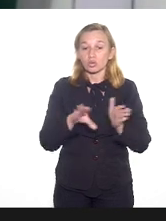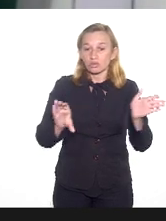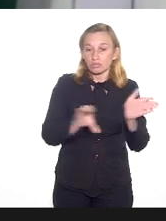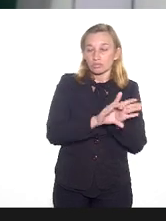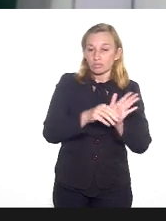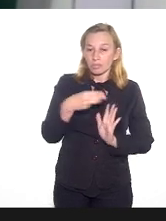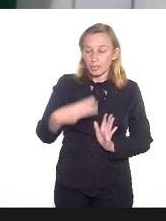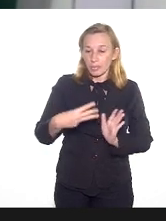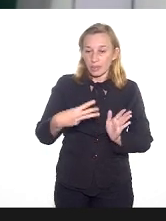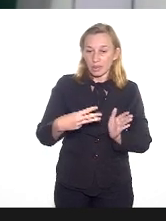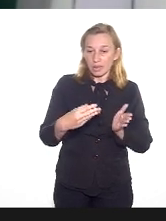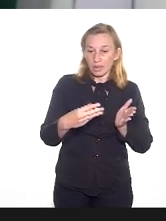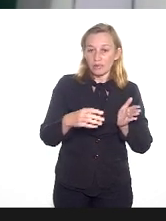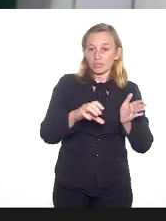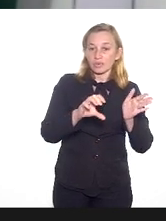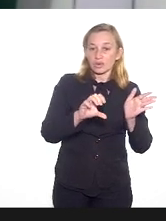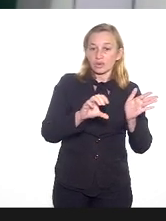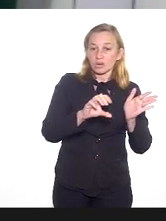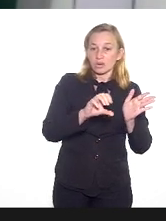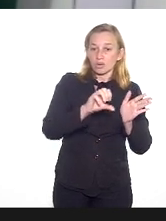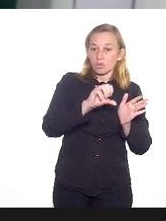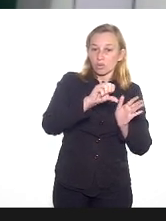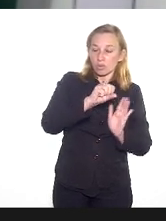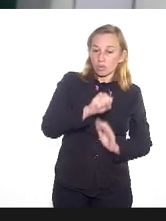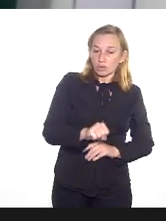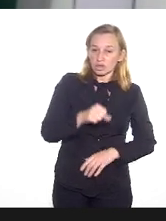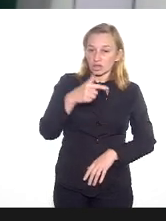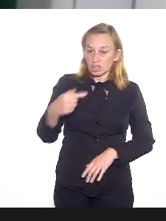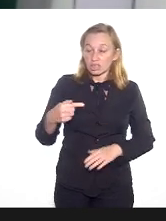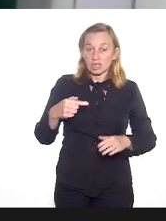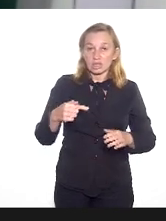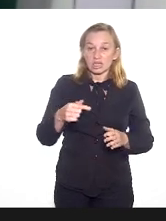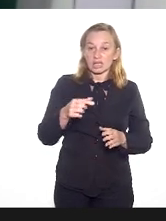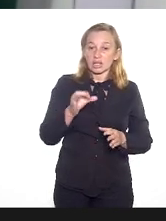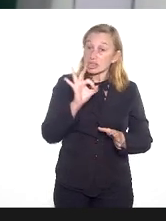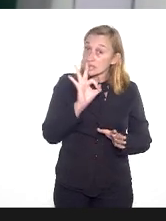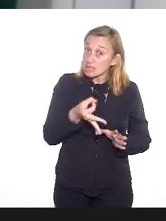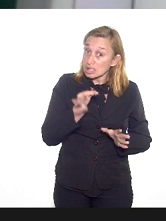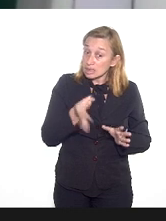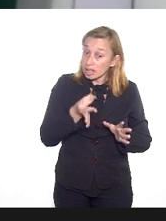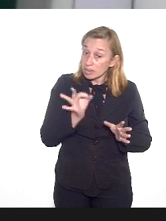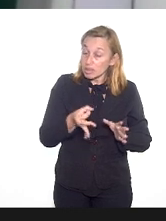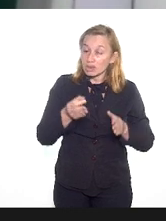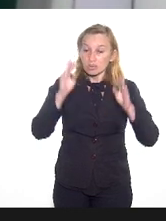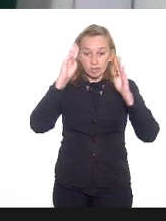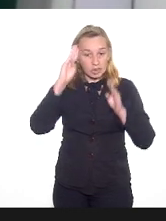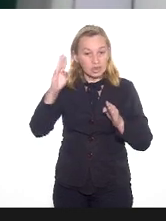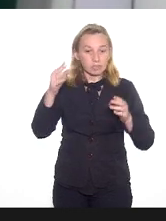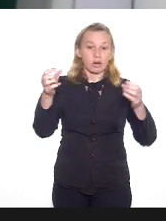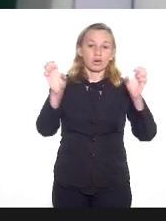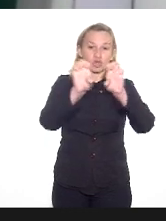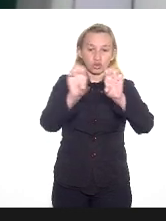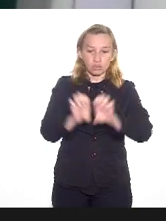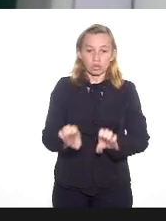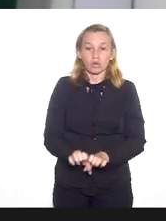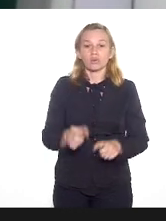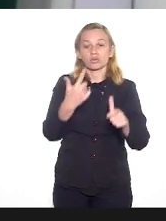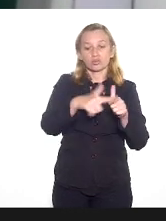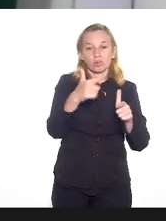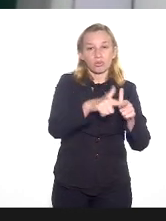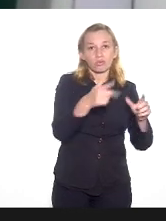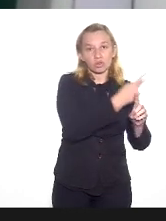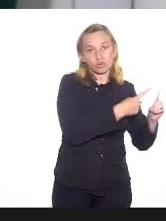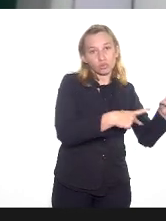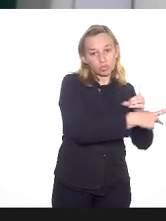da página 34 à página 87, é um capítulo específico sobre a dimensão estrutural dos problemas do Rio